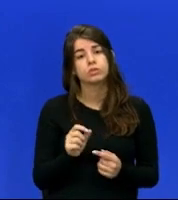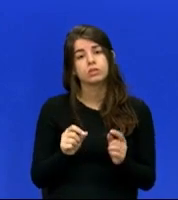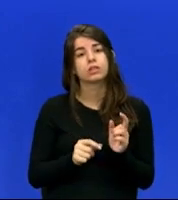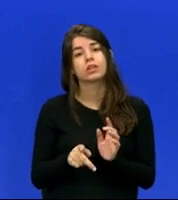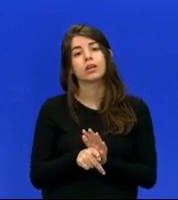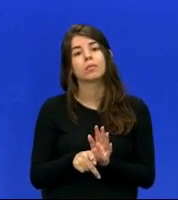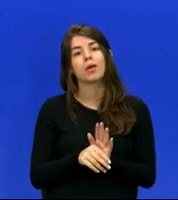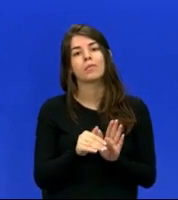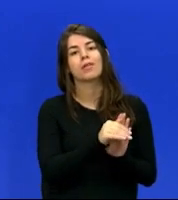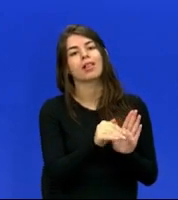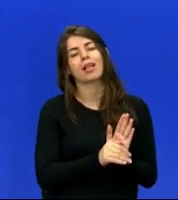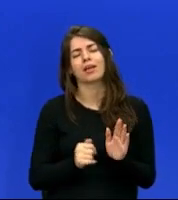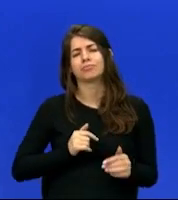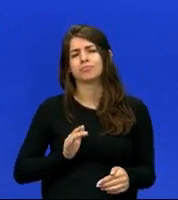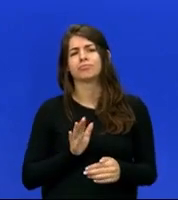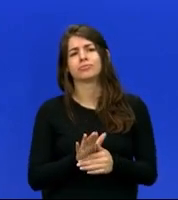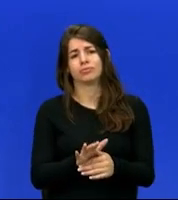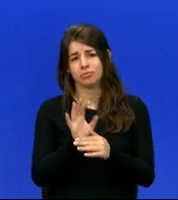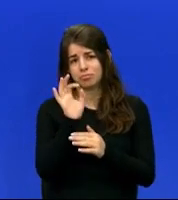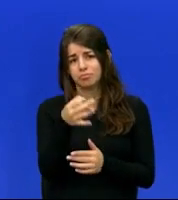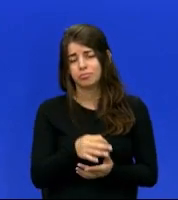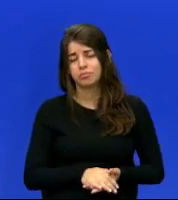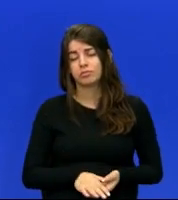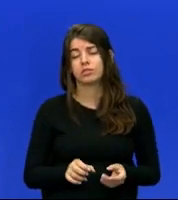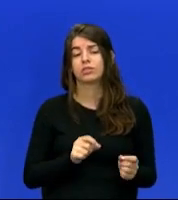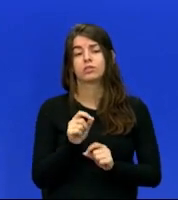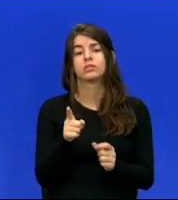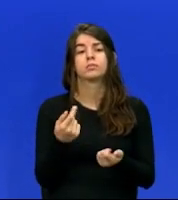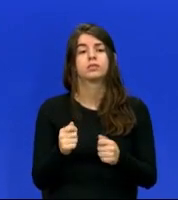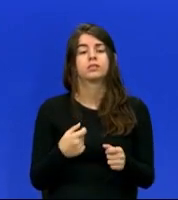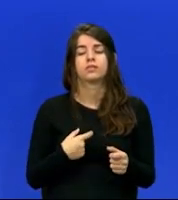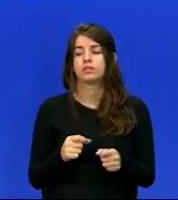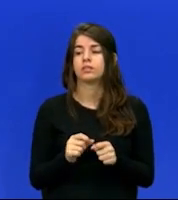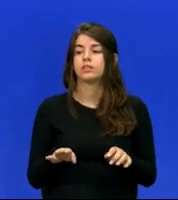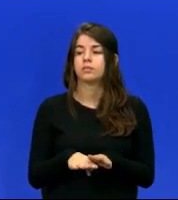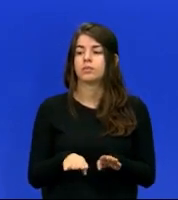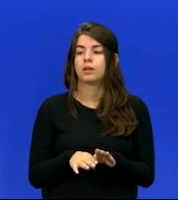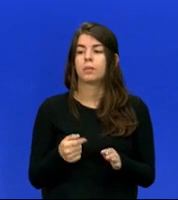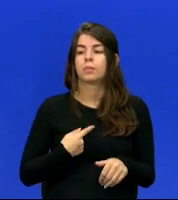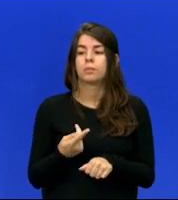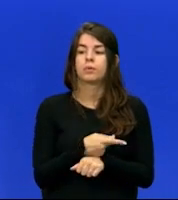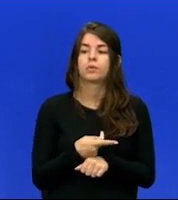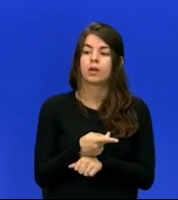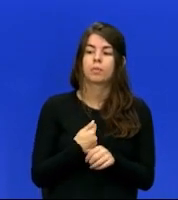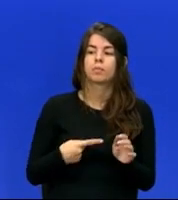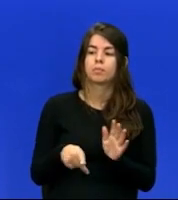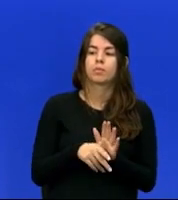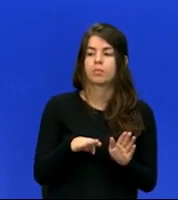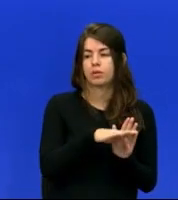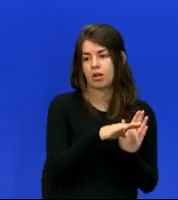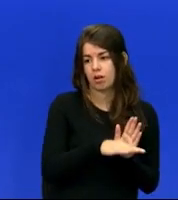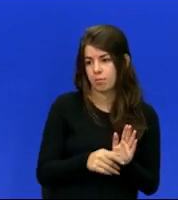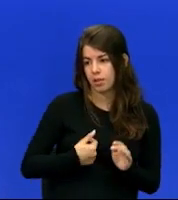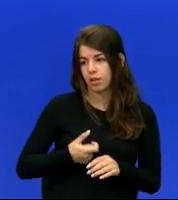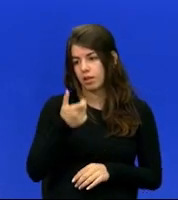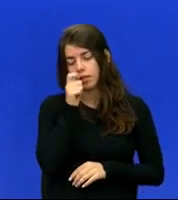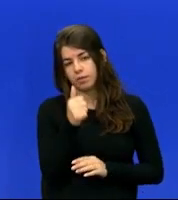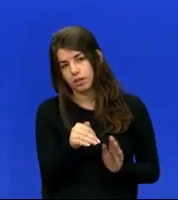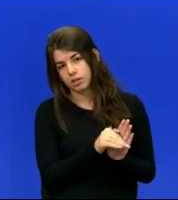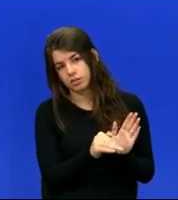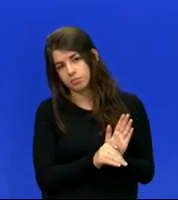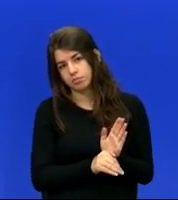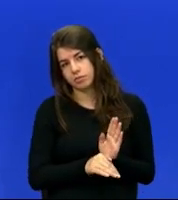gráfica ajuda muito. Agora, o que você vai ter que fazer também? Procurar a tabela, consultar a sua